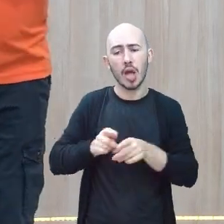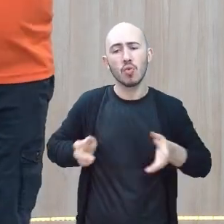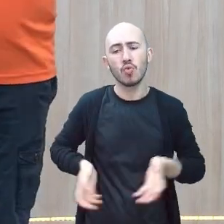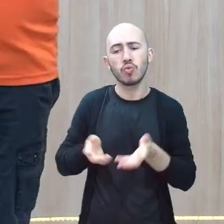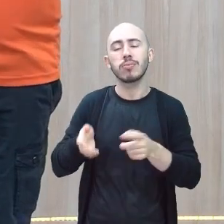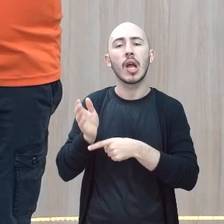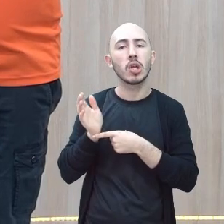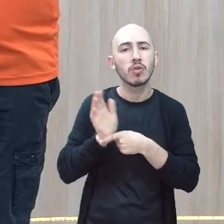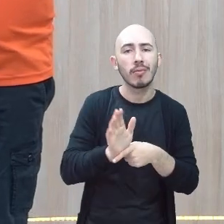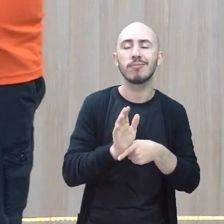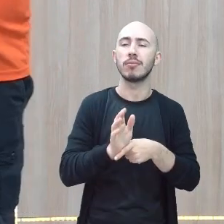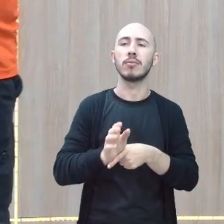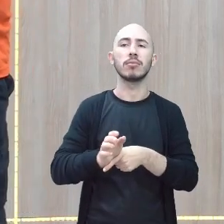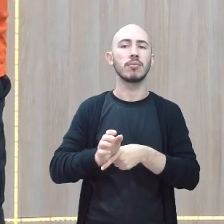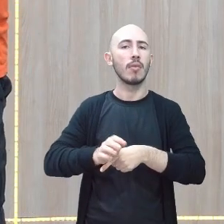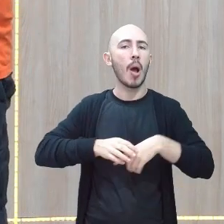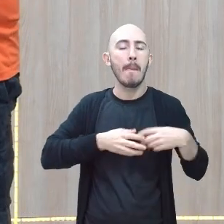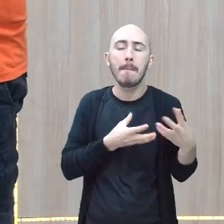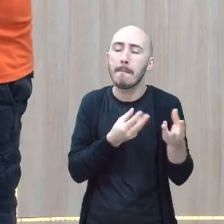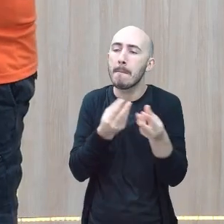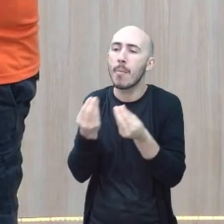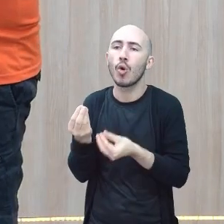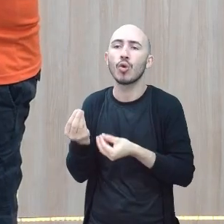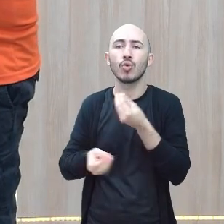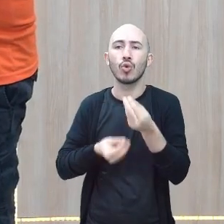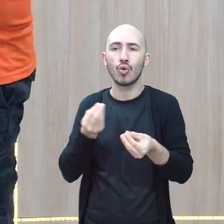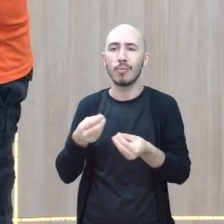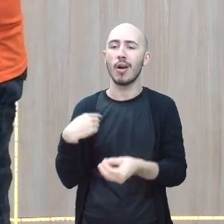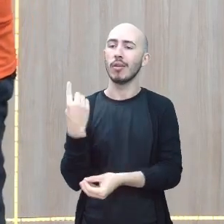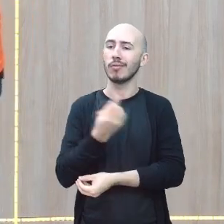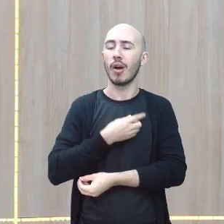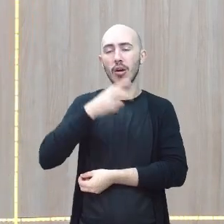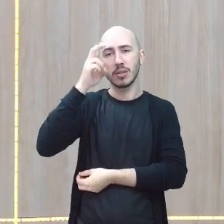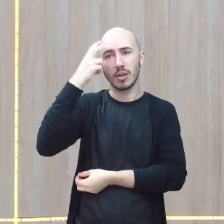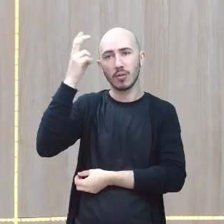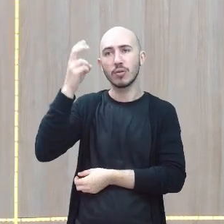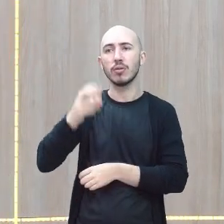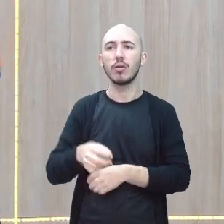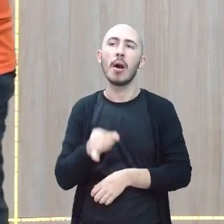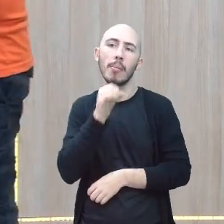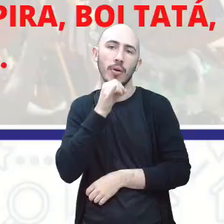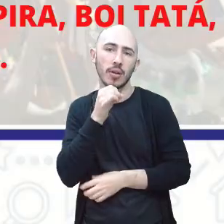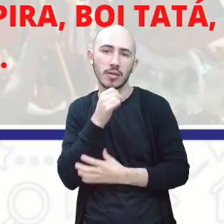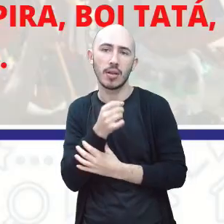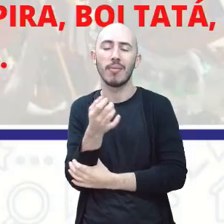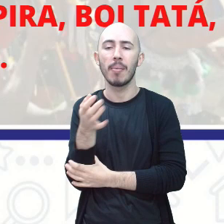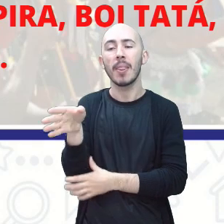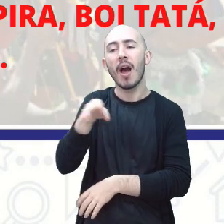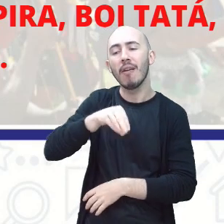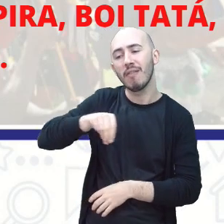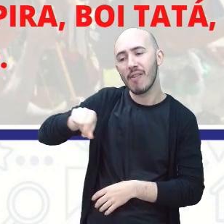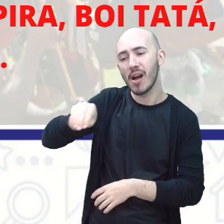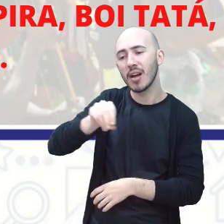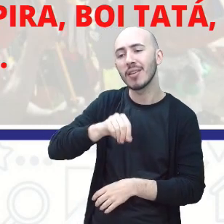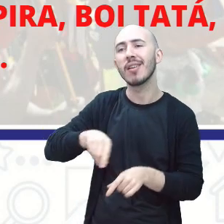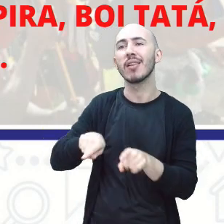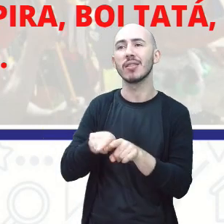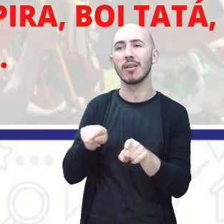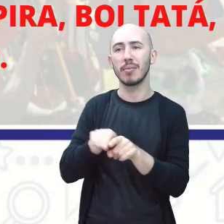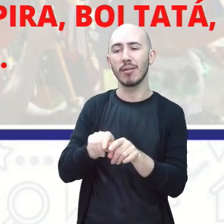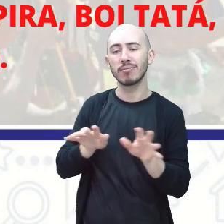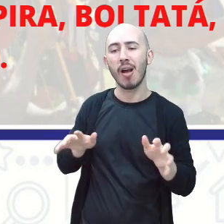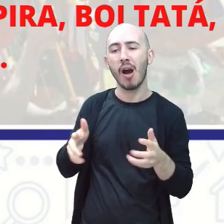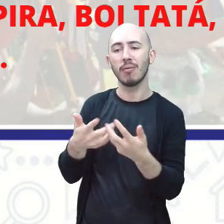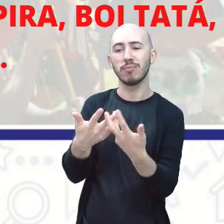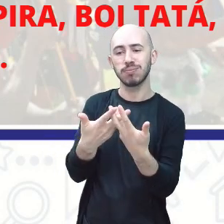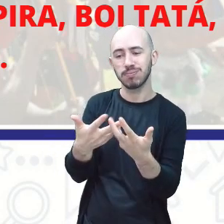contribuíram bastante, né, com a nossa cultura, né, por exemplo, com a farinha, a questão da cestaria, né, a produção